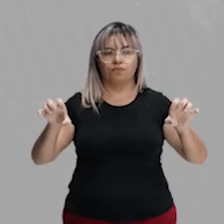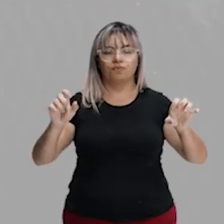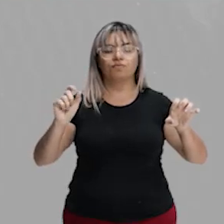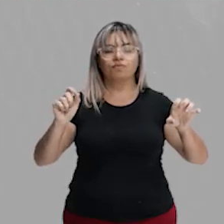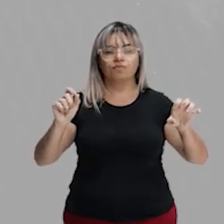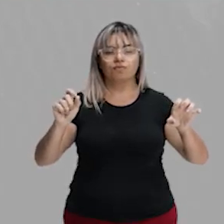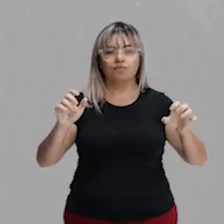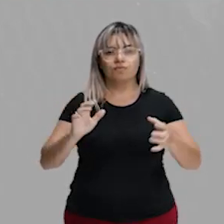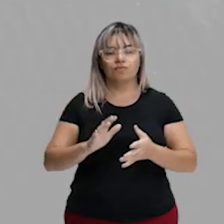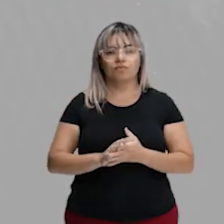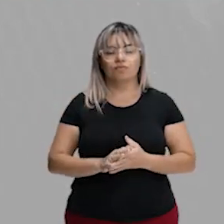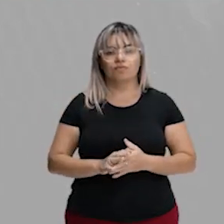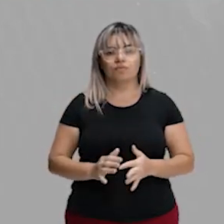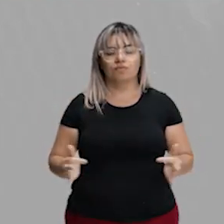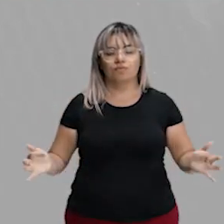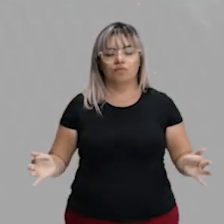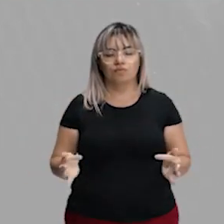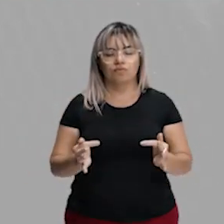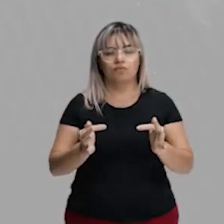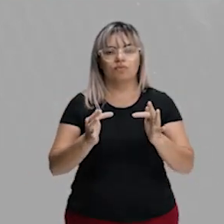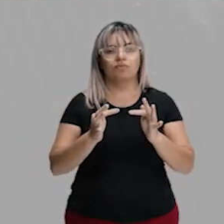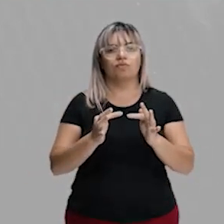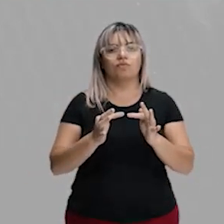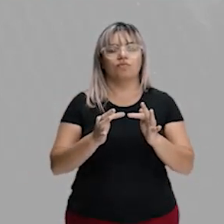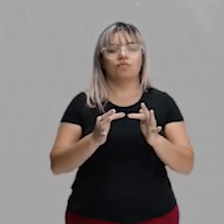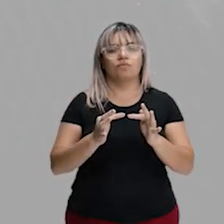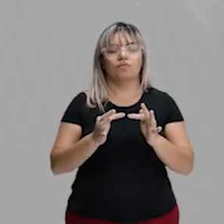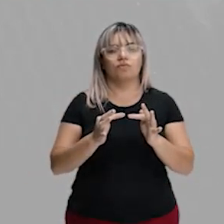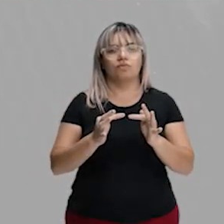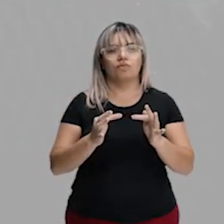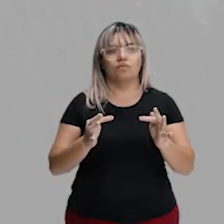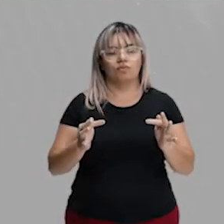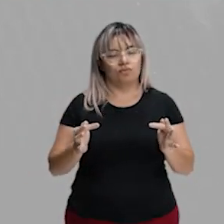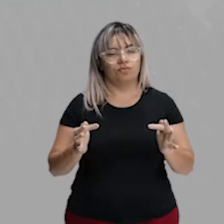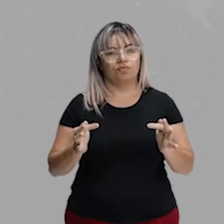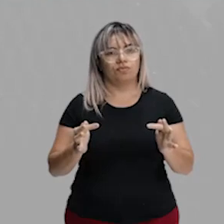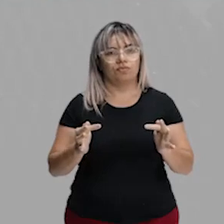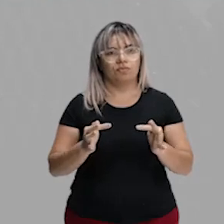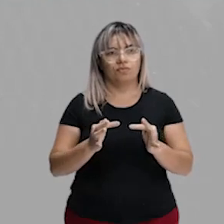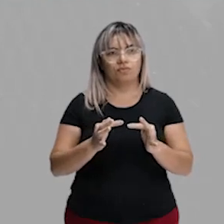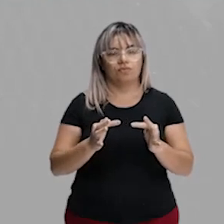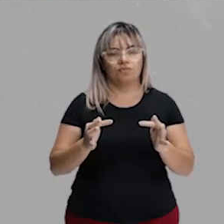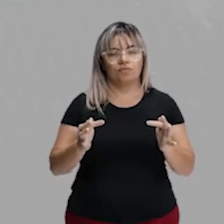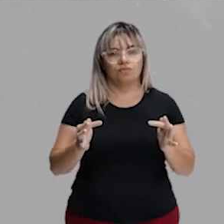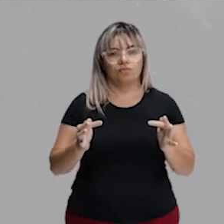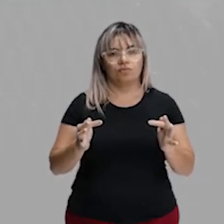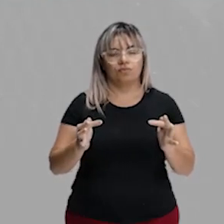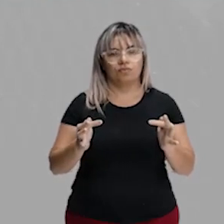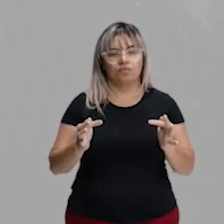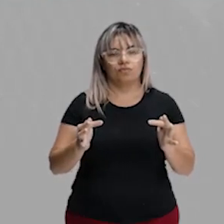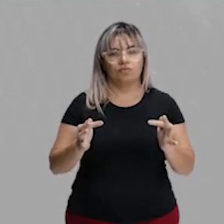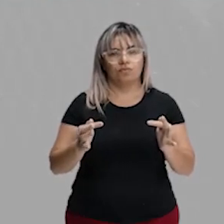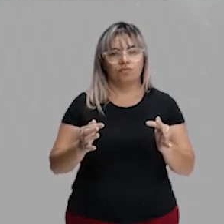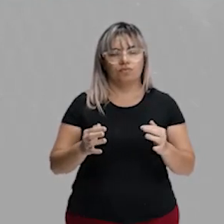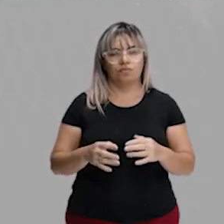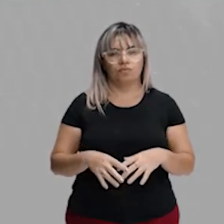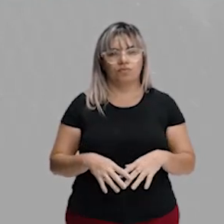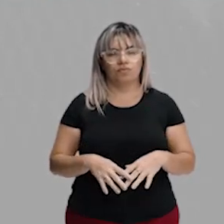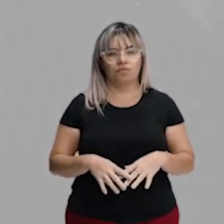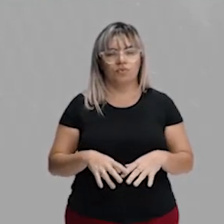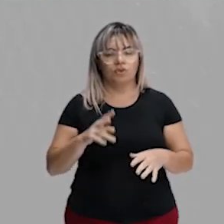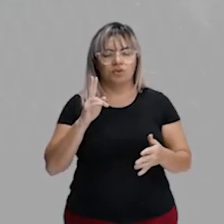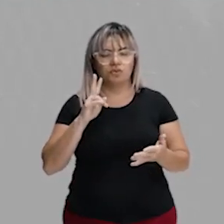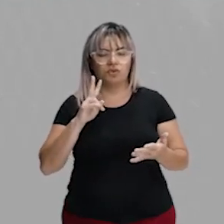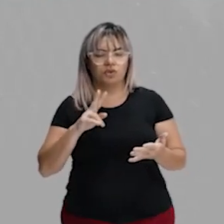equações elas são funções, né? Elas representam aí quase que não é, aquelas funções que vocês olham lá